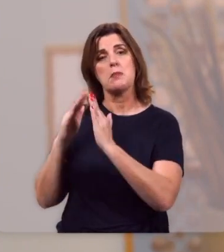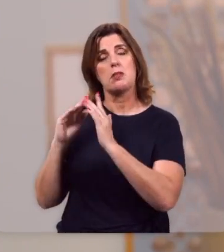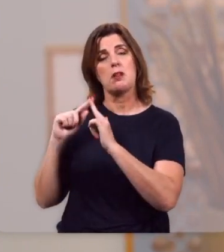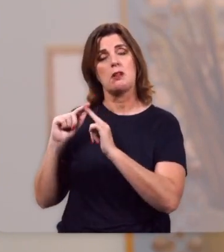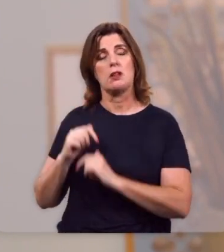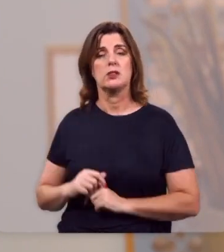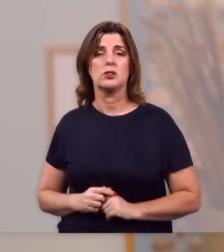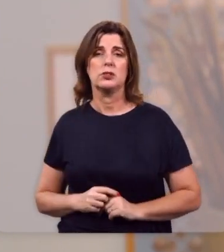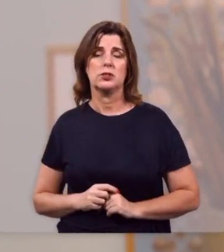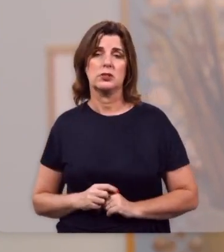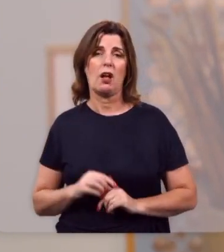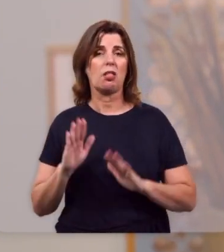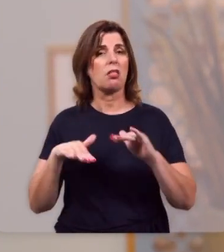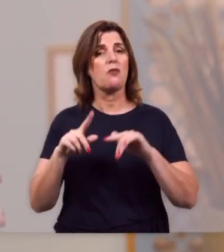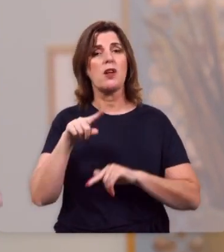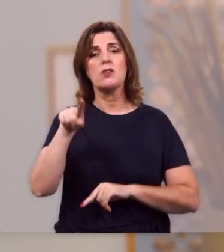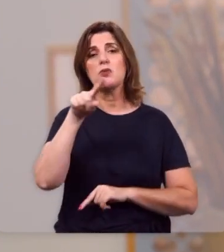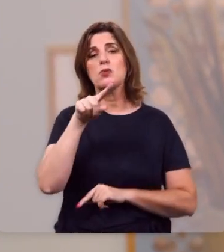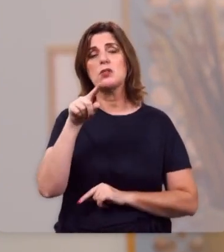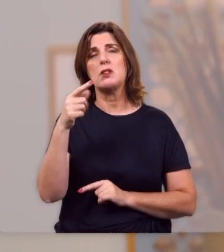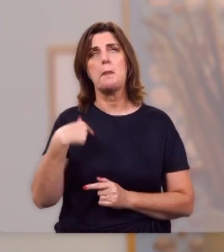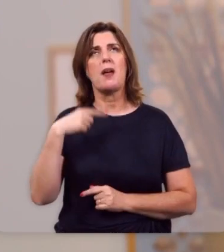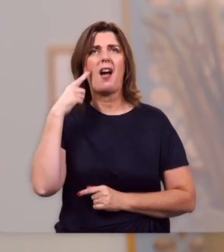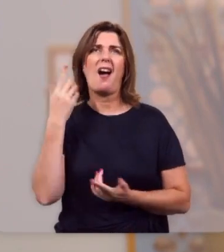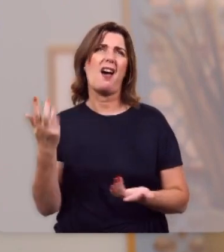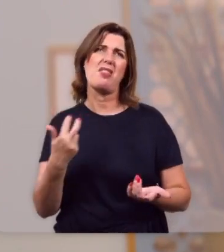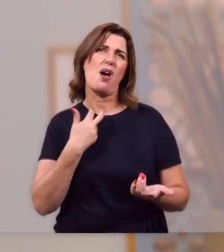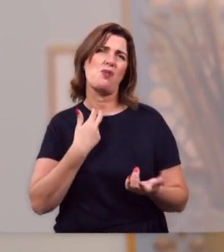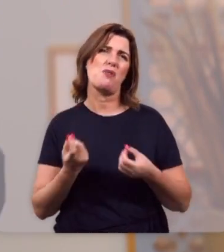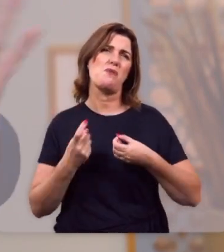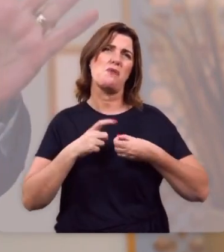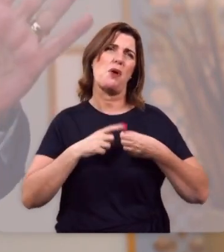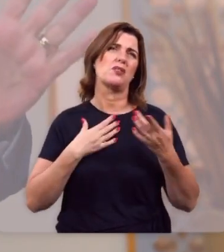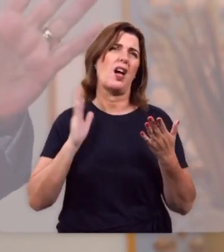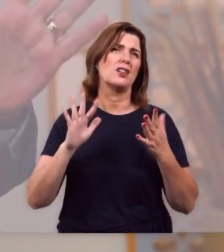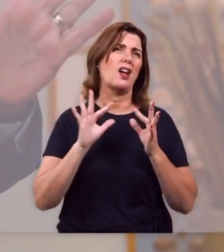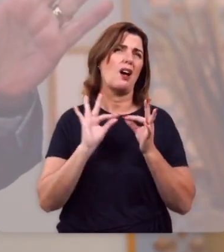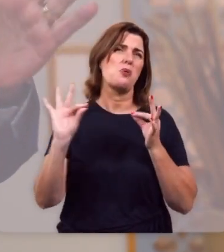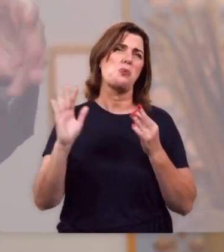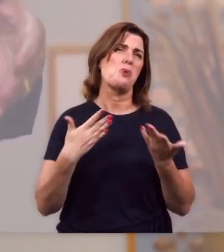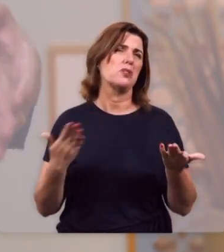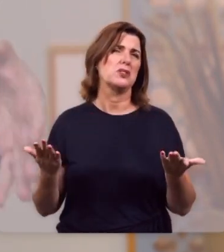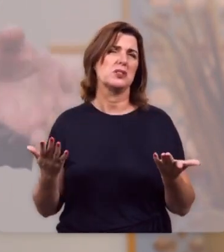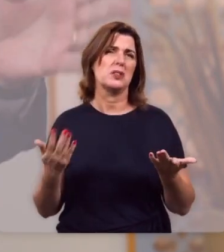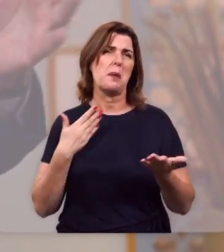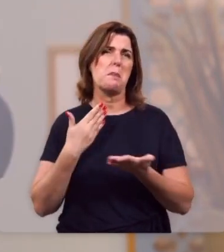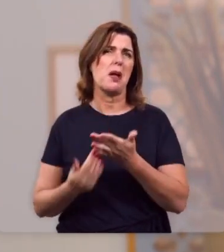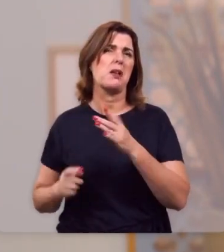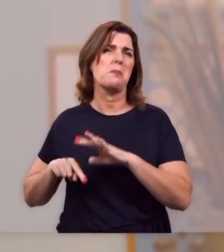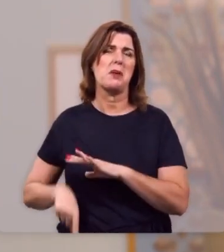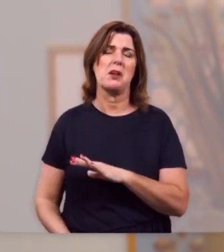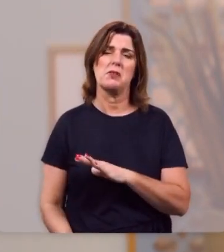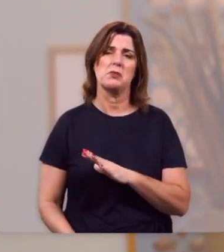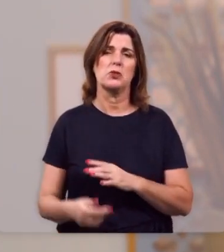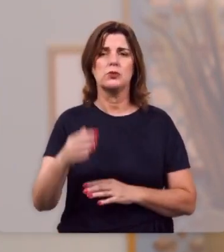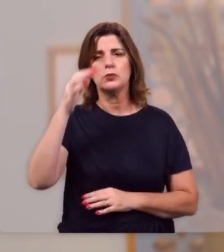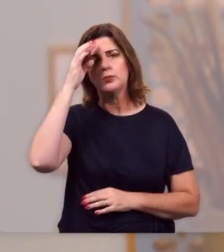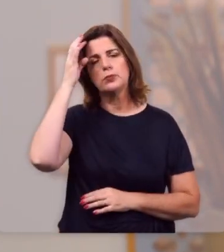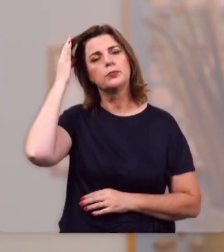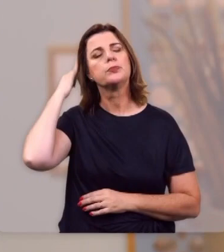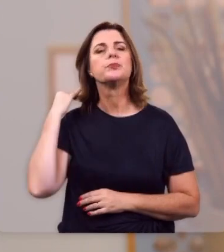igreja. Talvez hoje você ache que não tem mais jeito para voltar, você foi longe demais, caiu